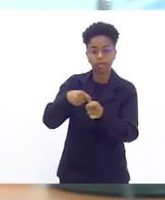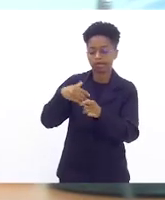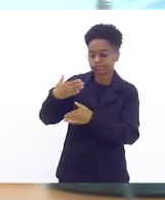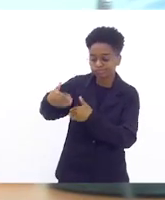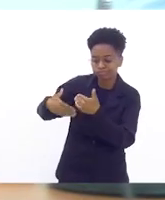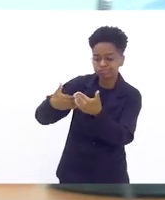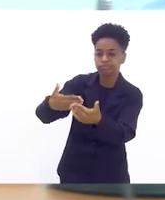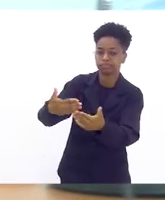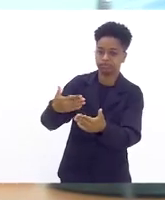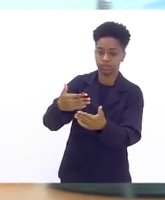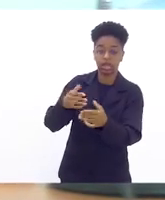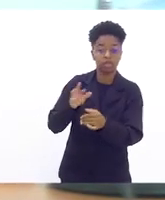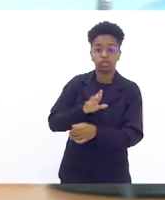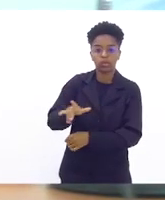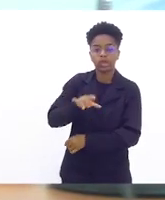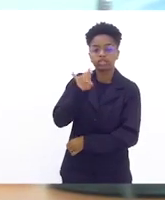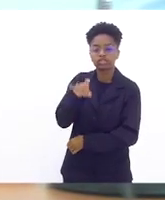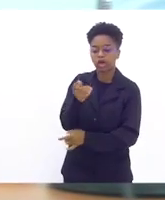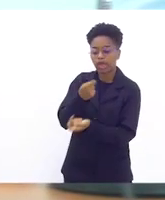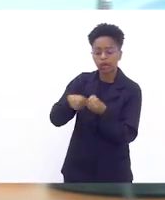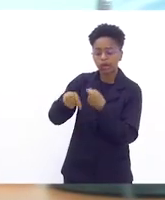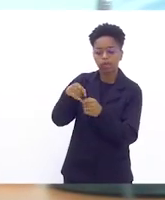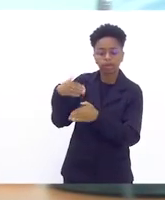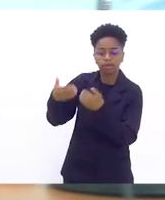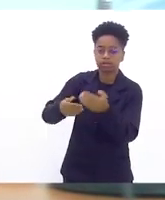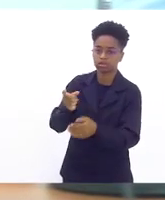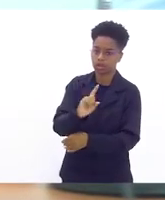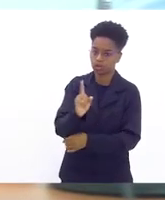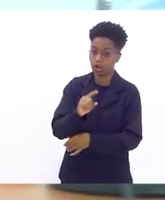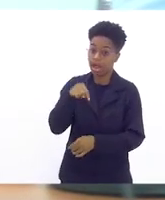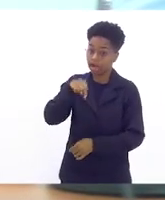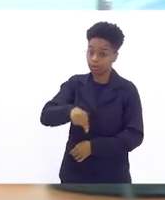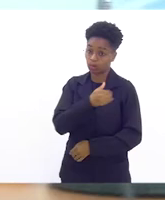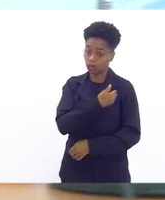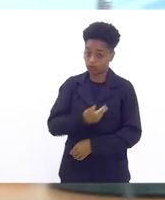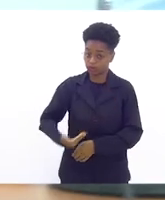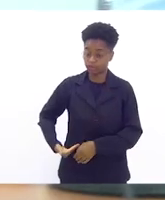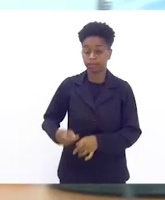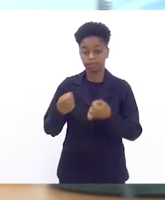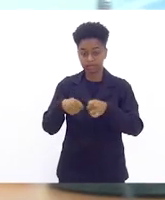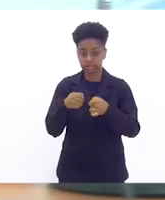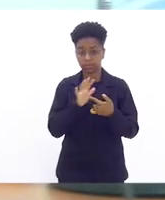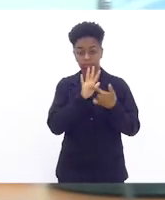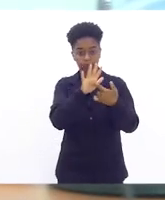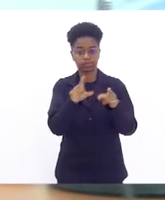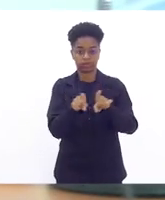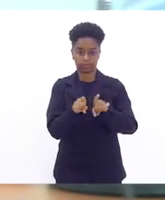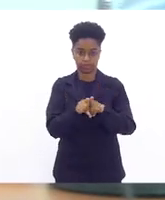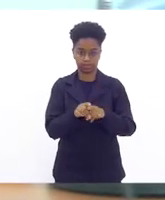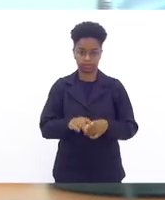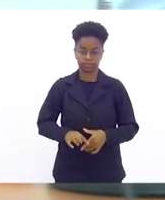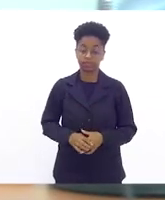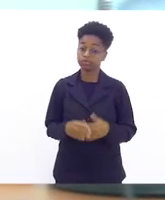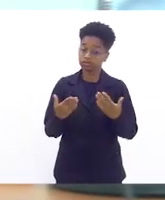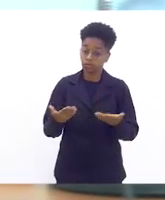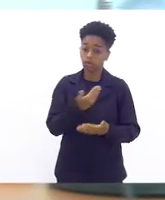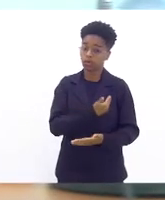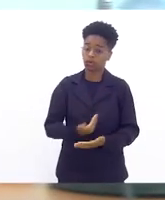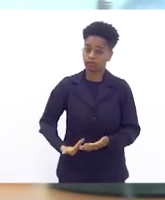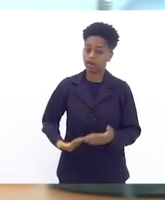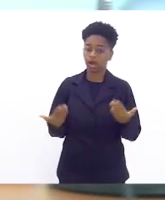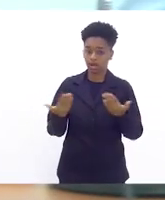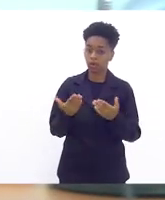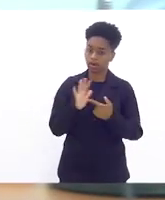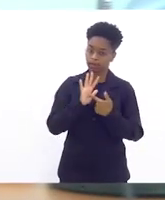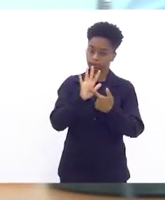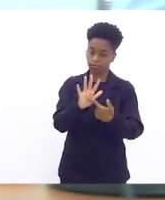direção e não fazer sua economia caminhar né o governo tem que tem que dar demonstração disso e o governo tem dado